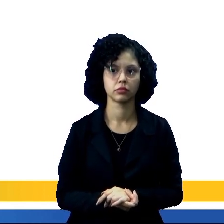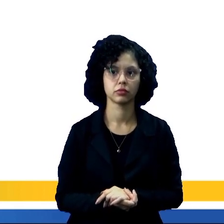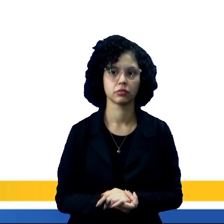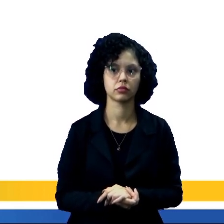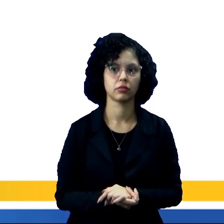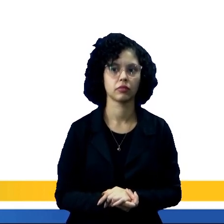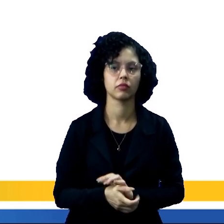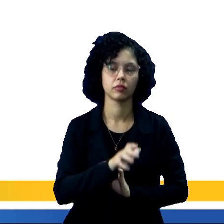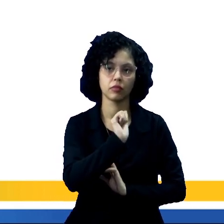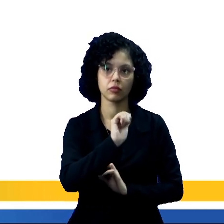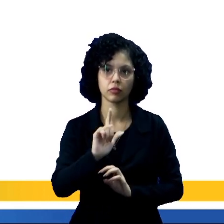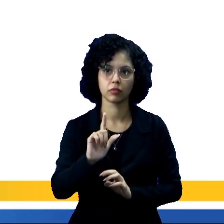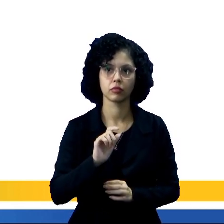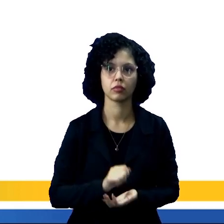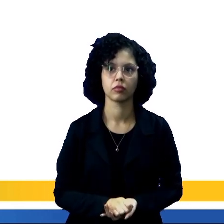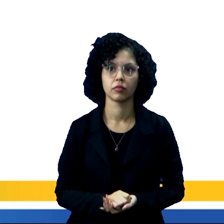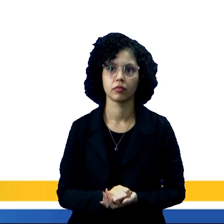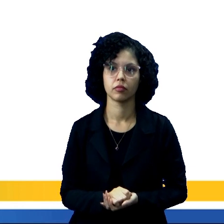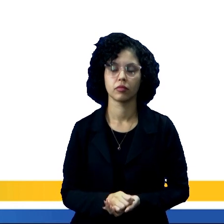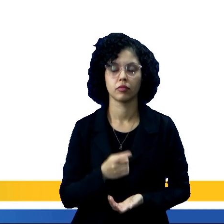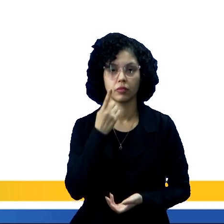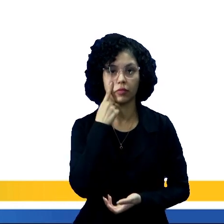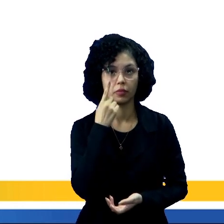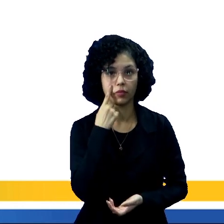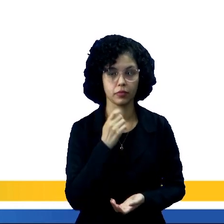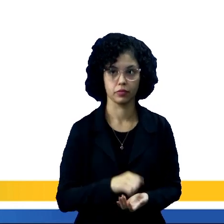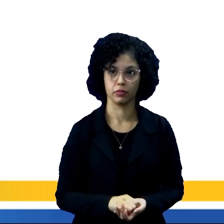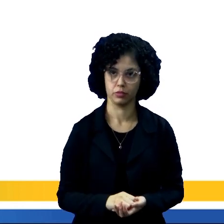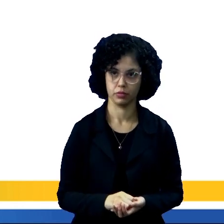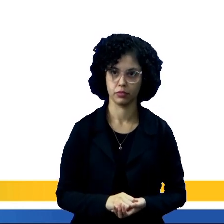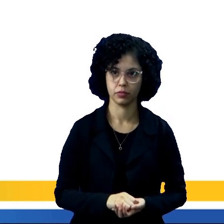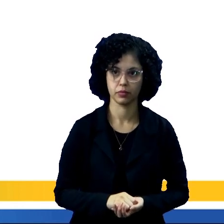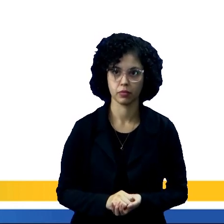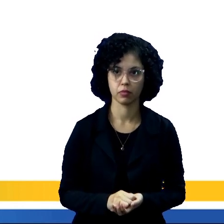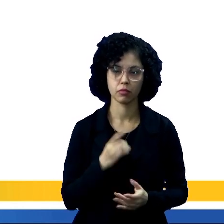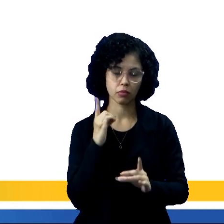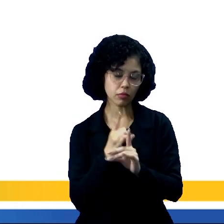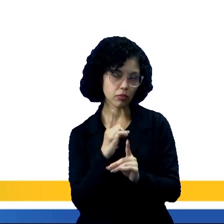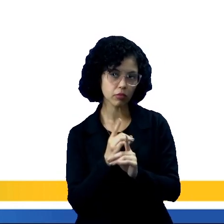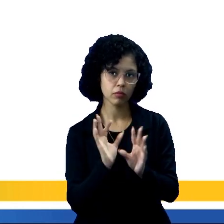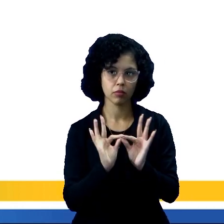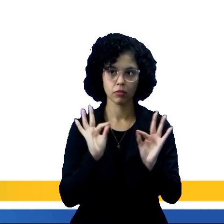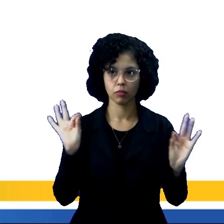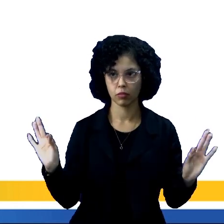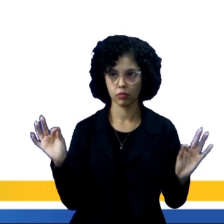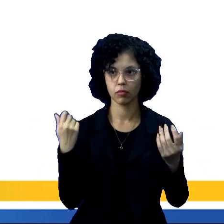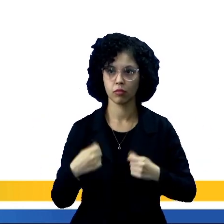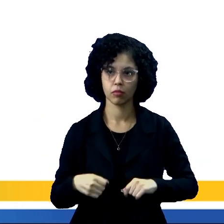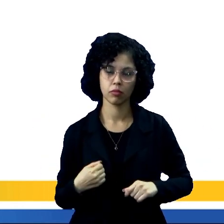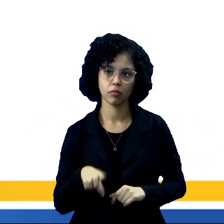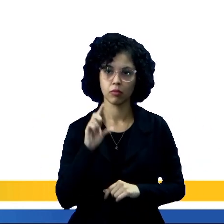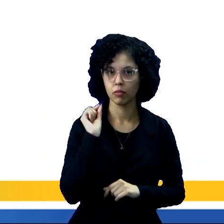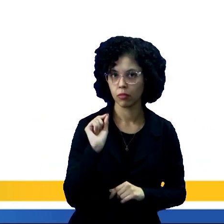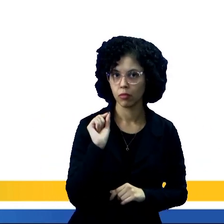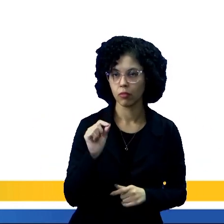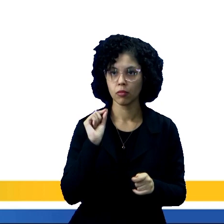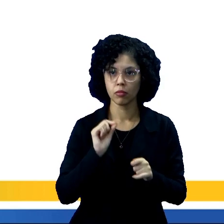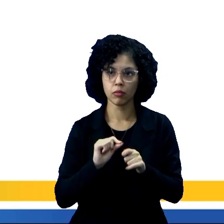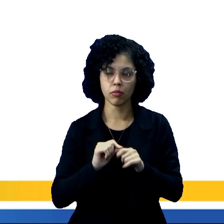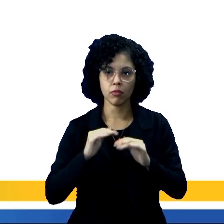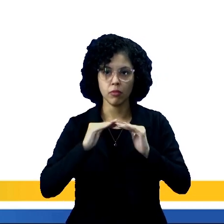A área lateral. Então, observe aí que a área lateral, olha, para encontrar a medida, é necessário fazer